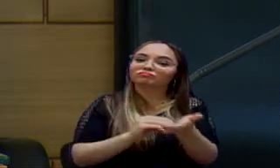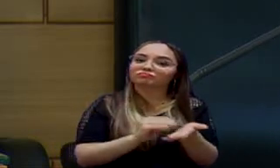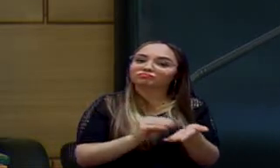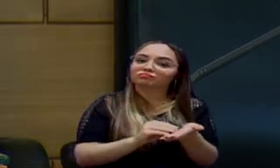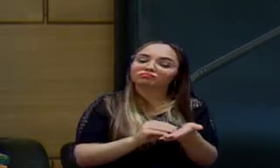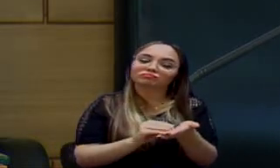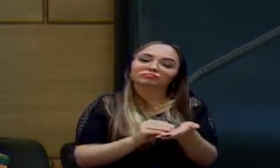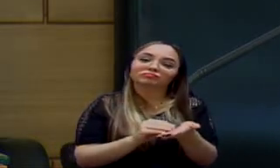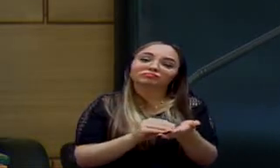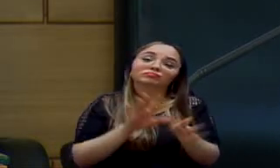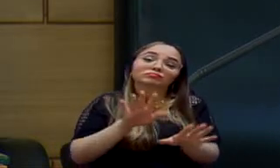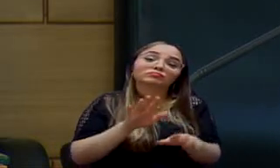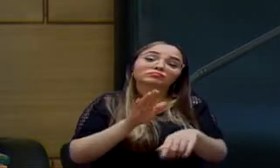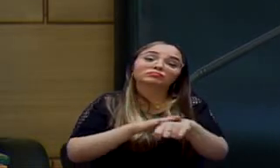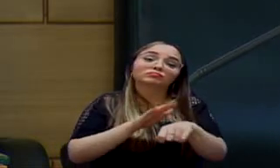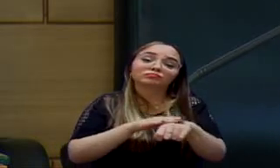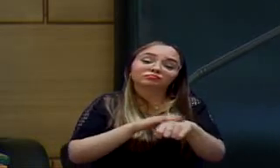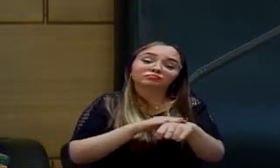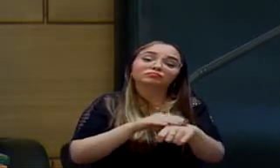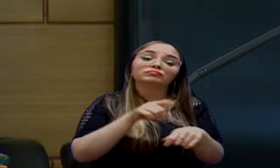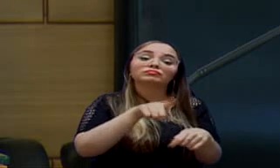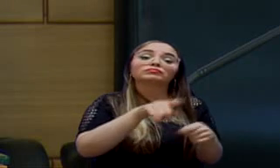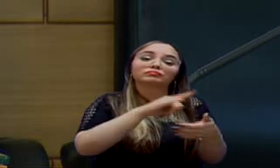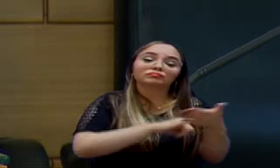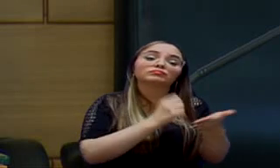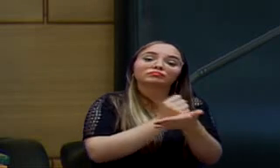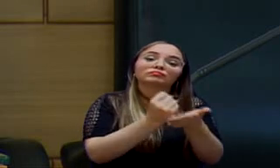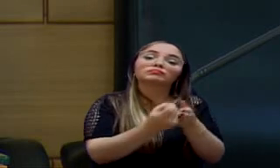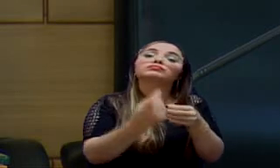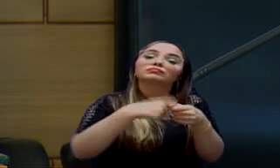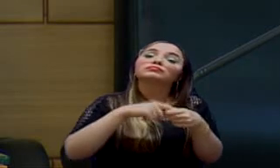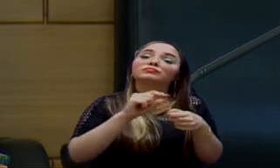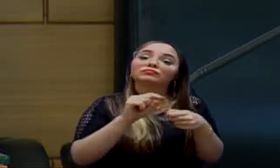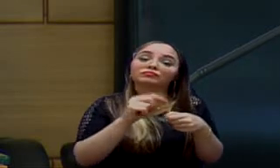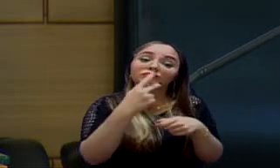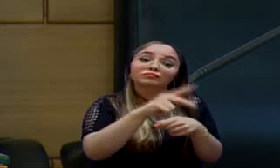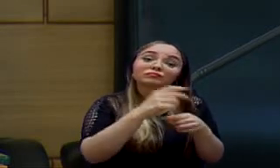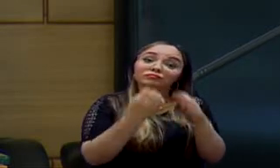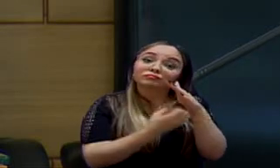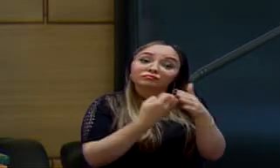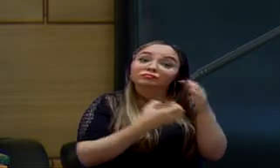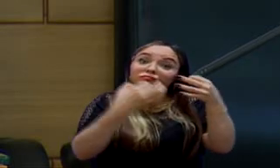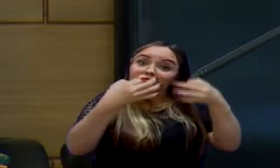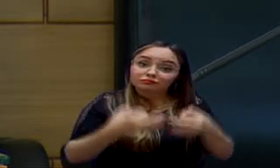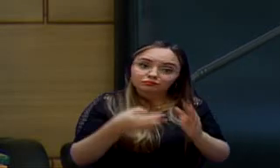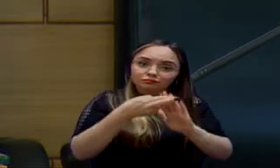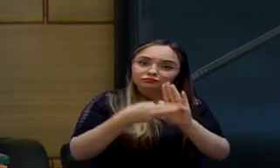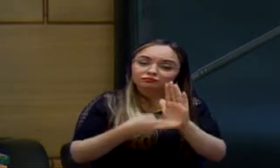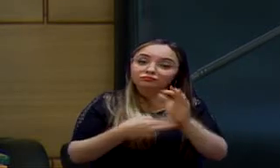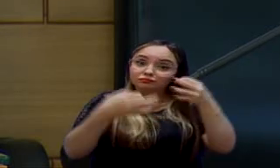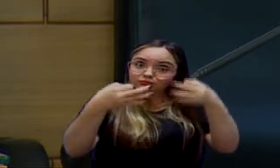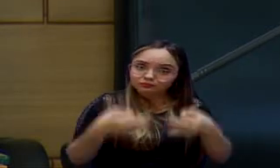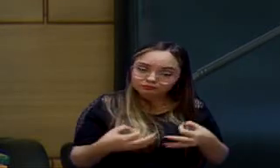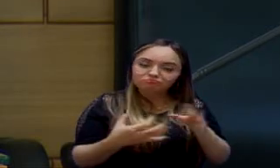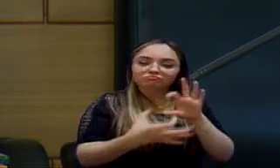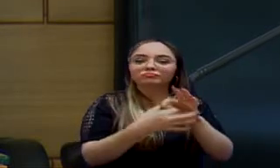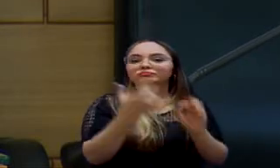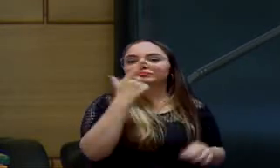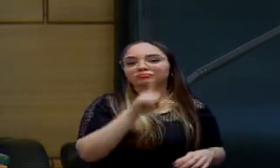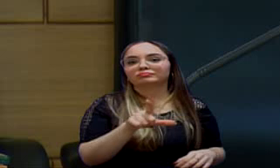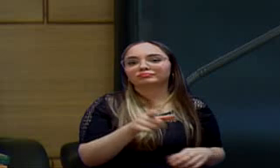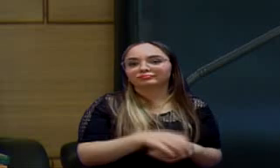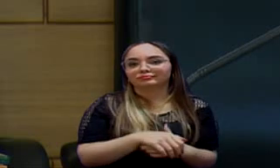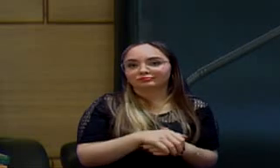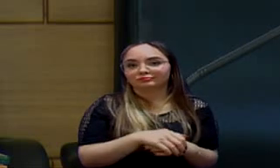credenciamento são feitas por empresas estabelecidas no município que cumprem todas as regras para funcionamento então